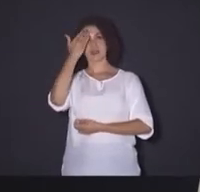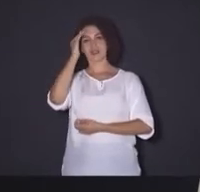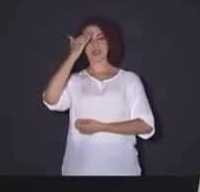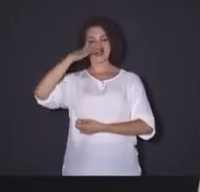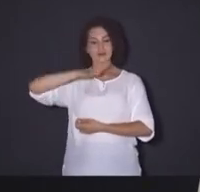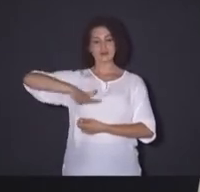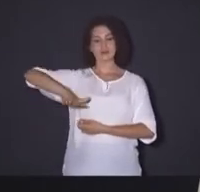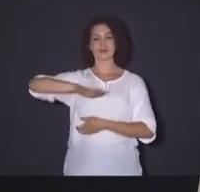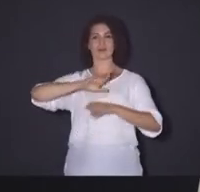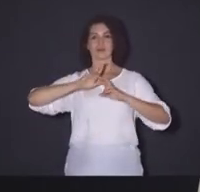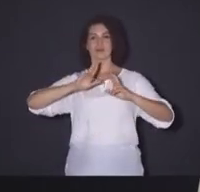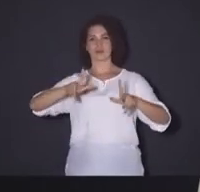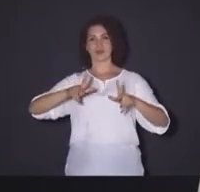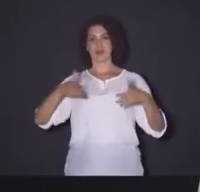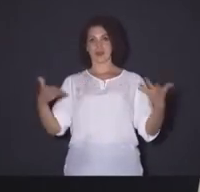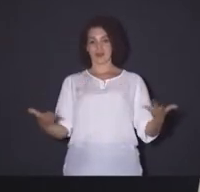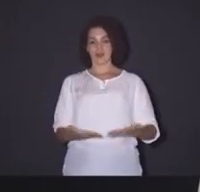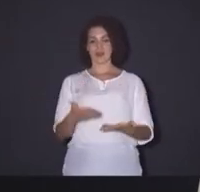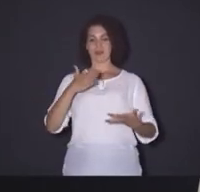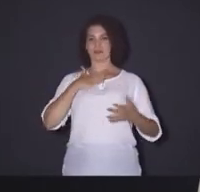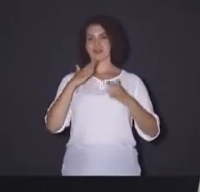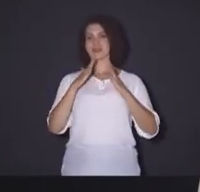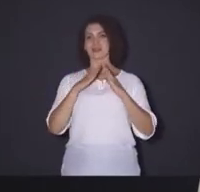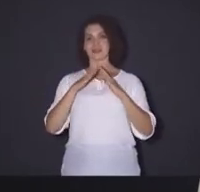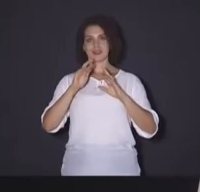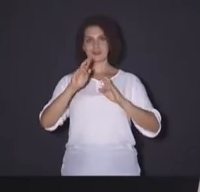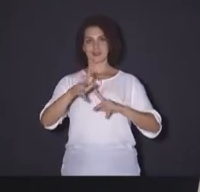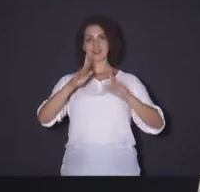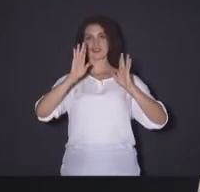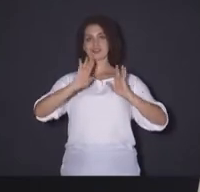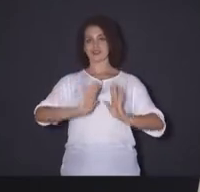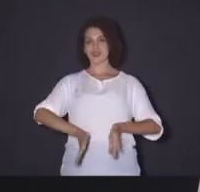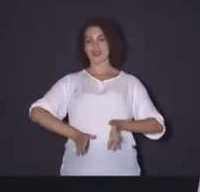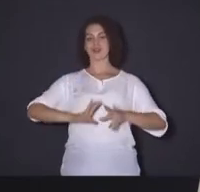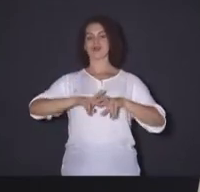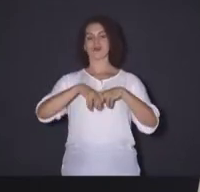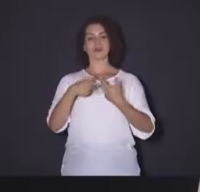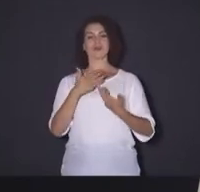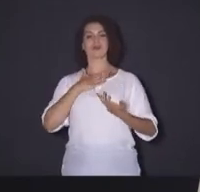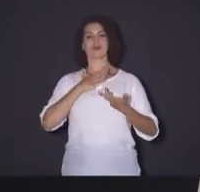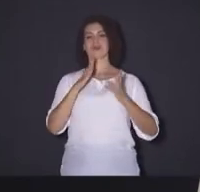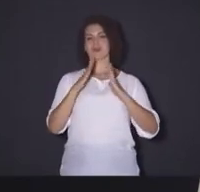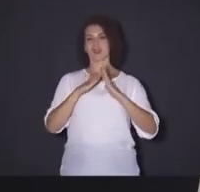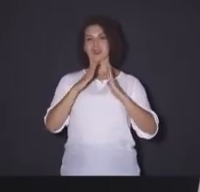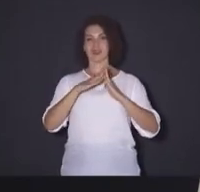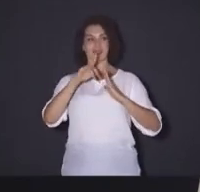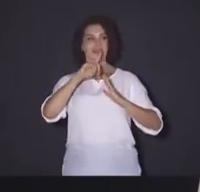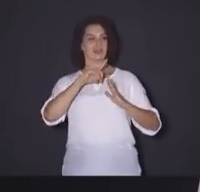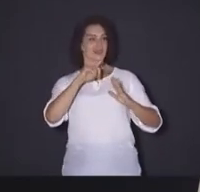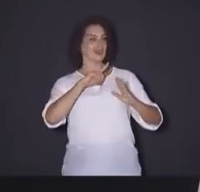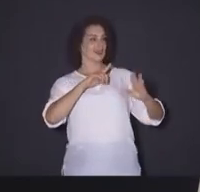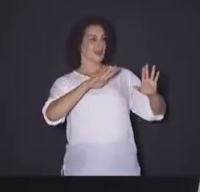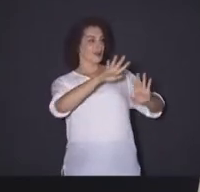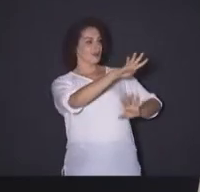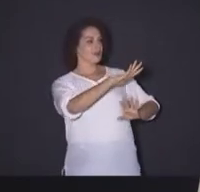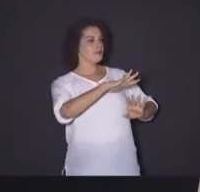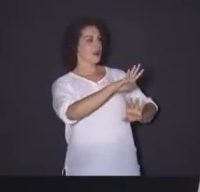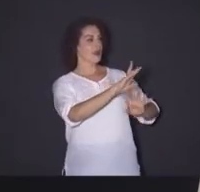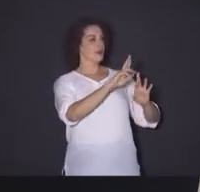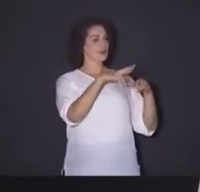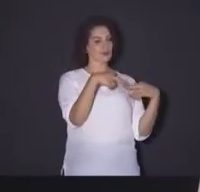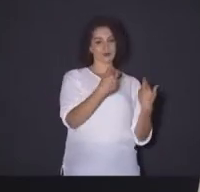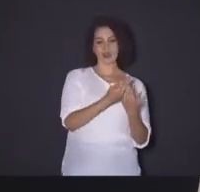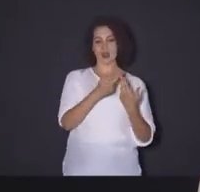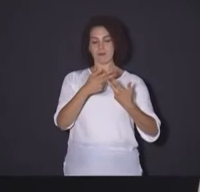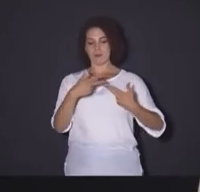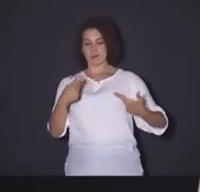diferente. Hoje, a minha casa é de maneira diferente, porque a minha casa é repleta de cenário, é repleto de espaço para reunião. A